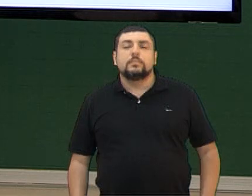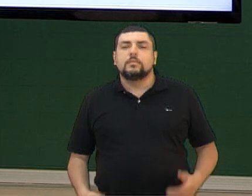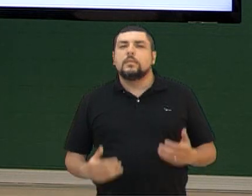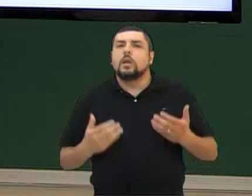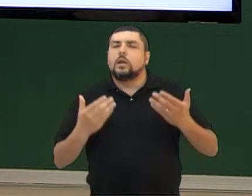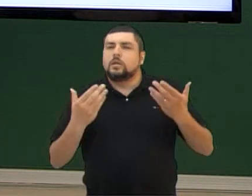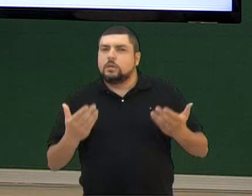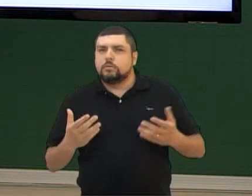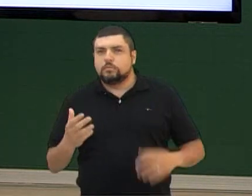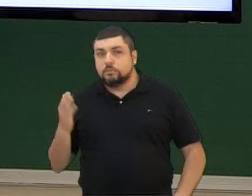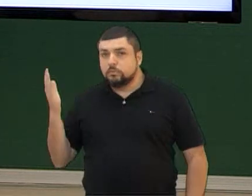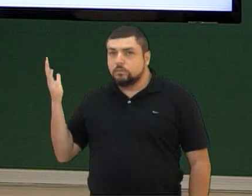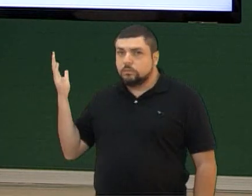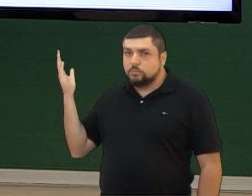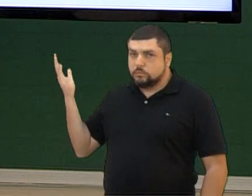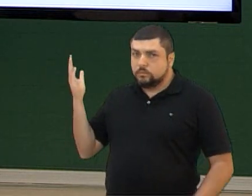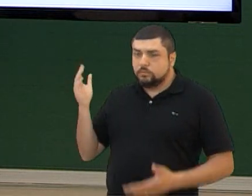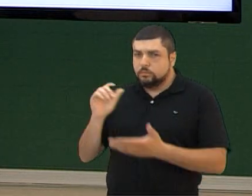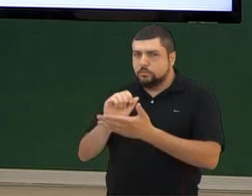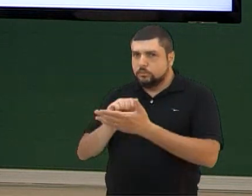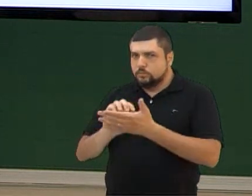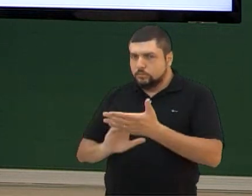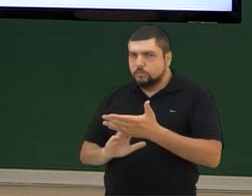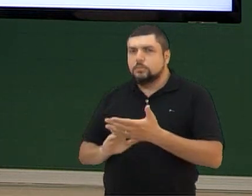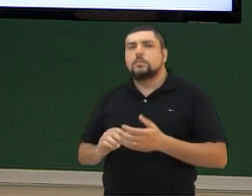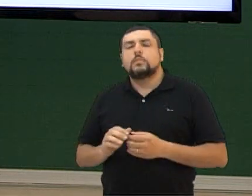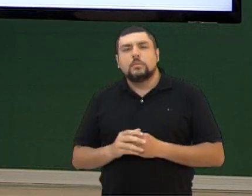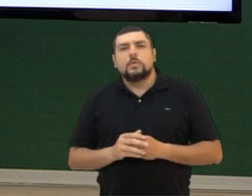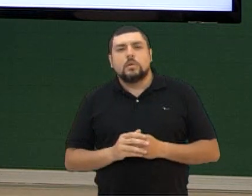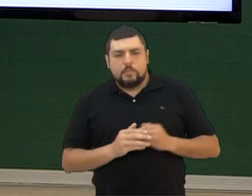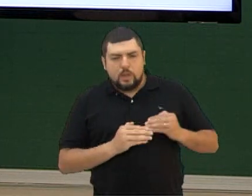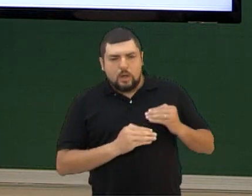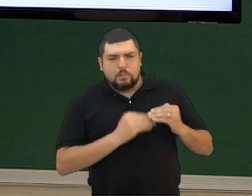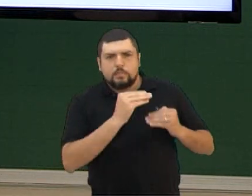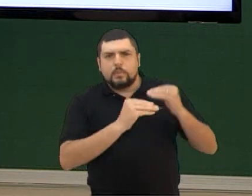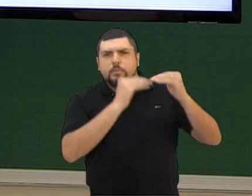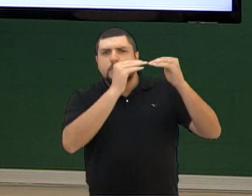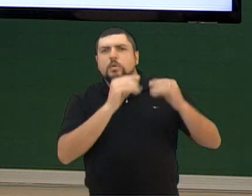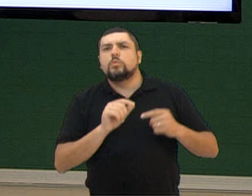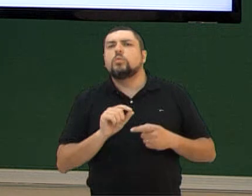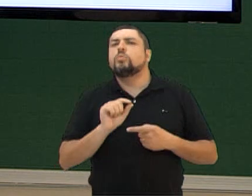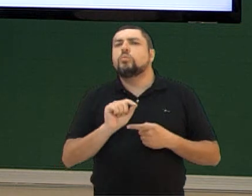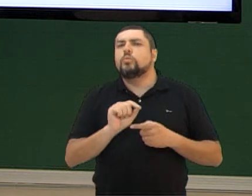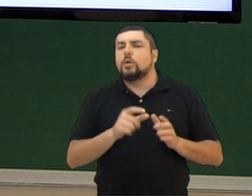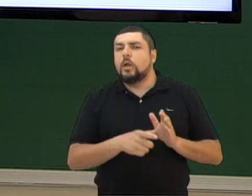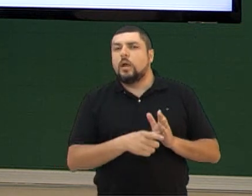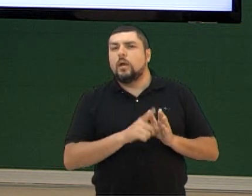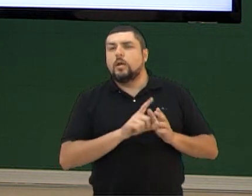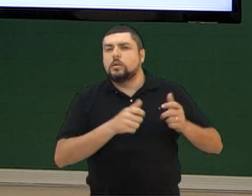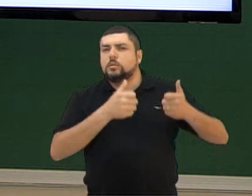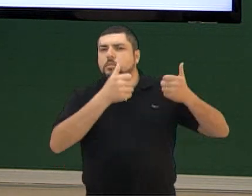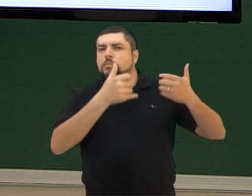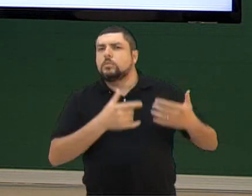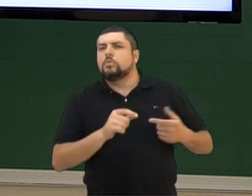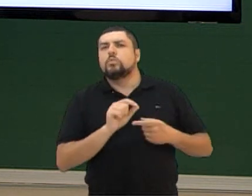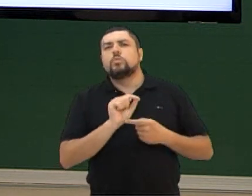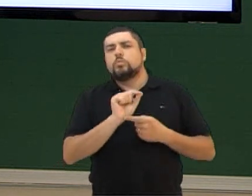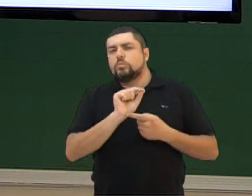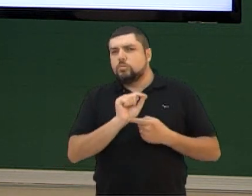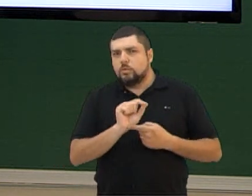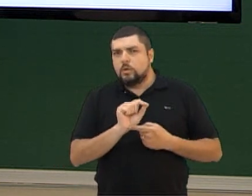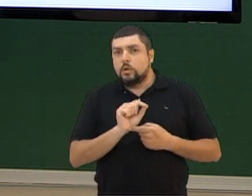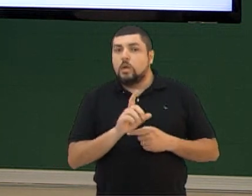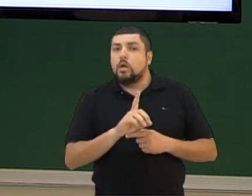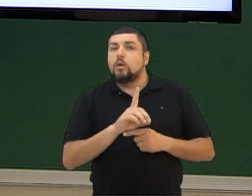Então, pessoal, essa atividade, como avanços, nós podemos citar o que foi dito no slide anterior, que a gente falou